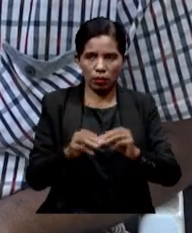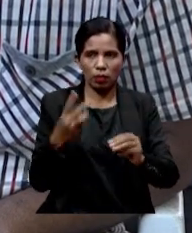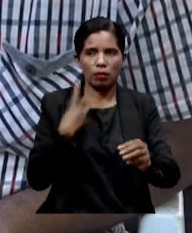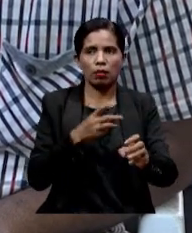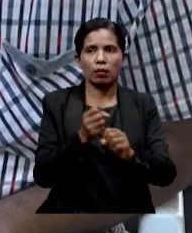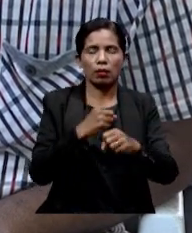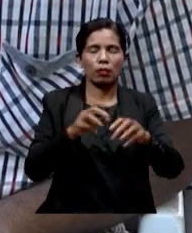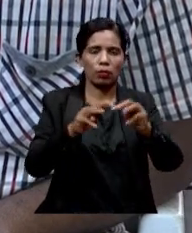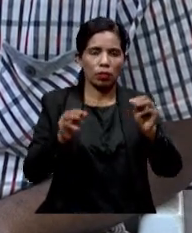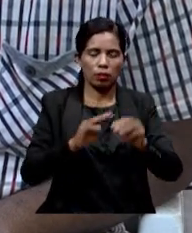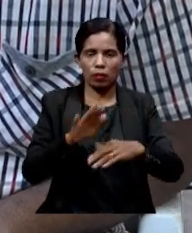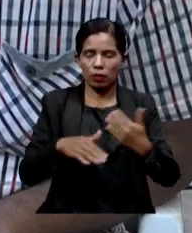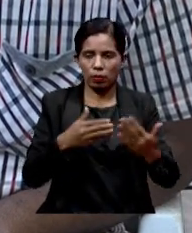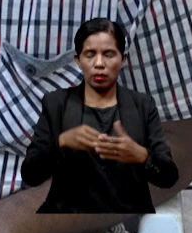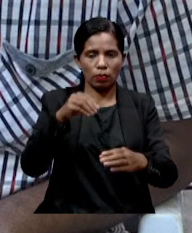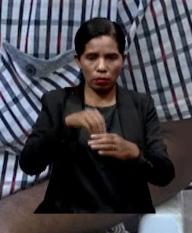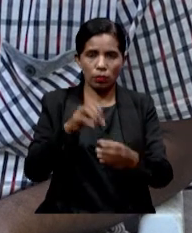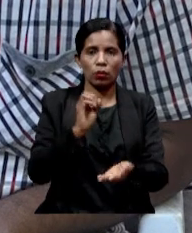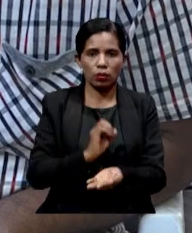ia munisipi sira, inkluimus Raiwa.